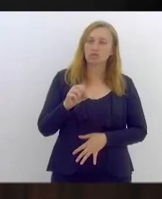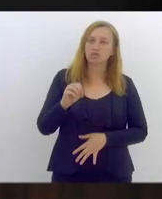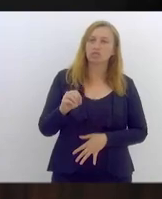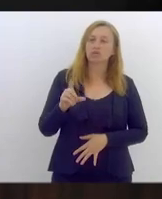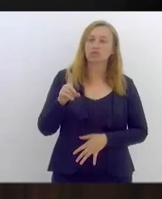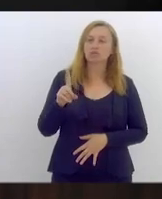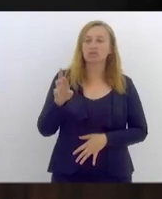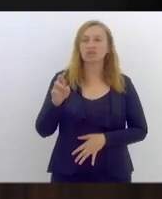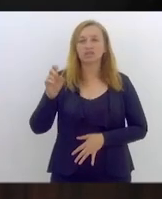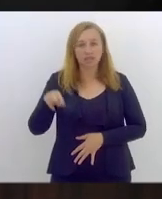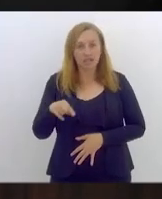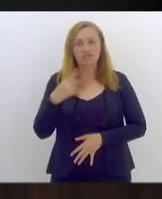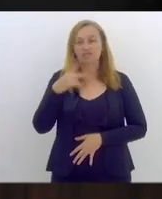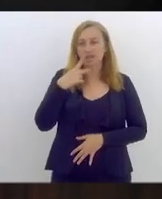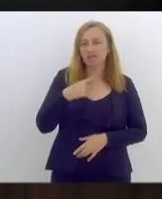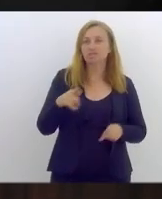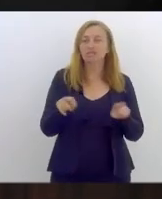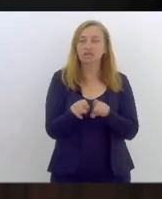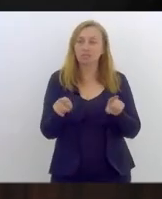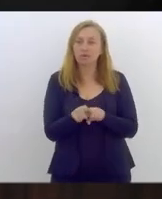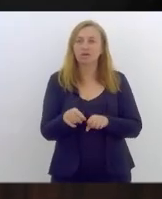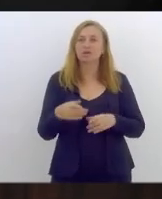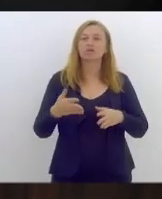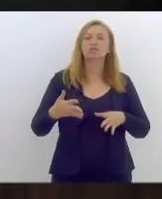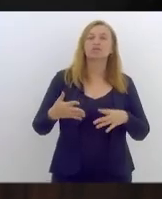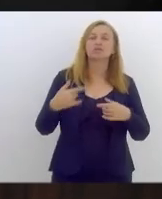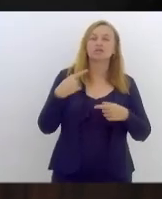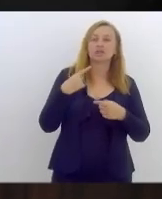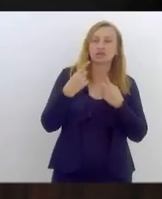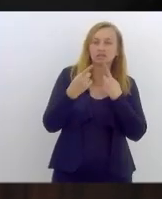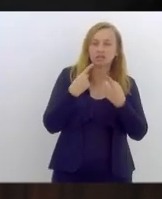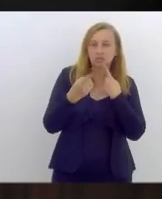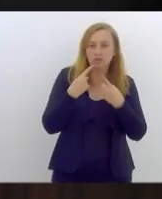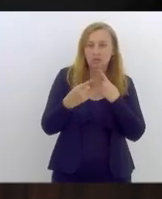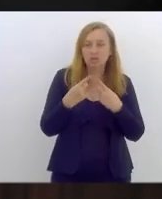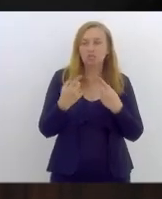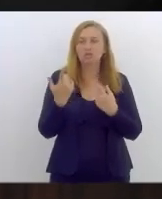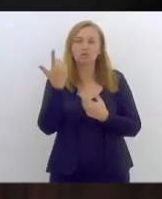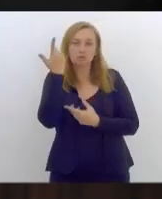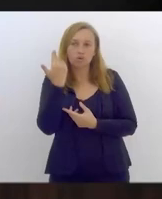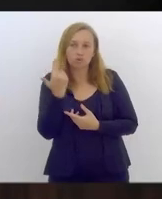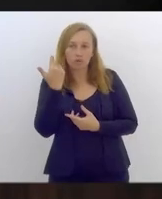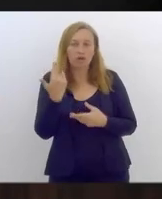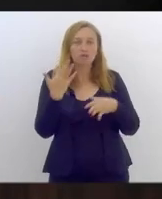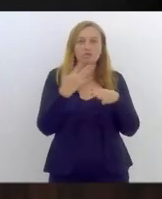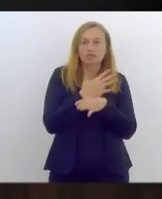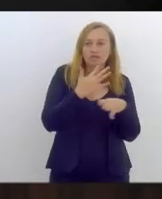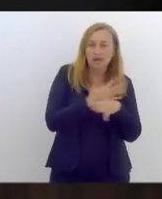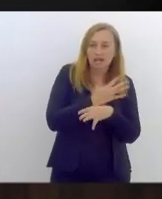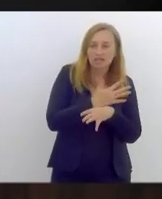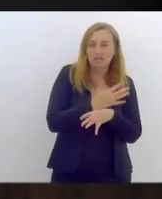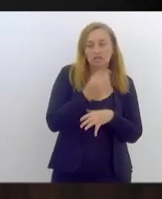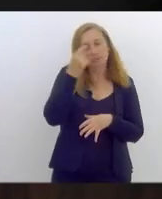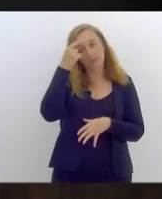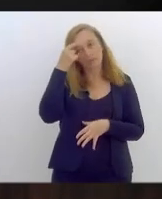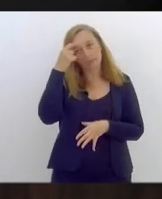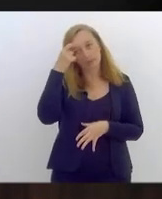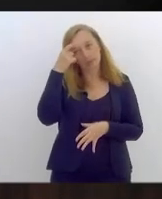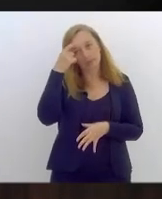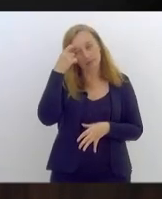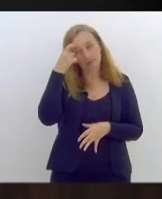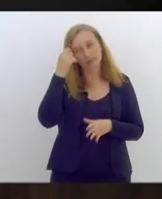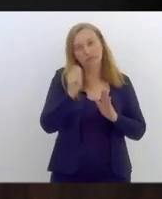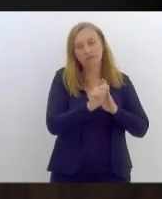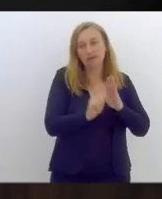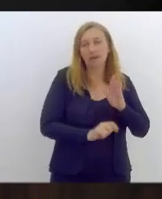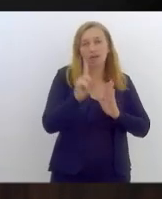as suas contribuições para o debate sobre o comum, para o debate sobre a cidade e terreiro.